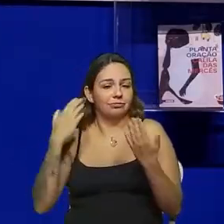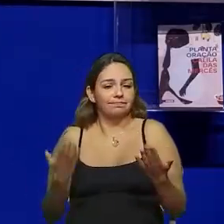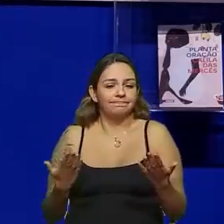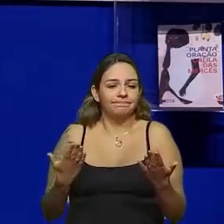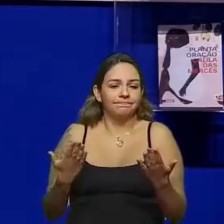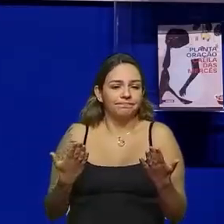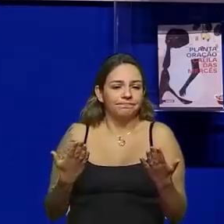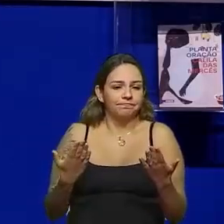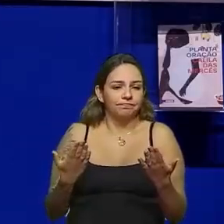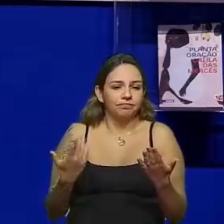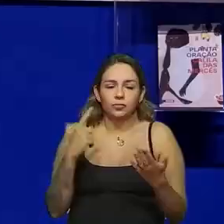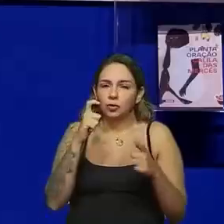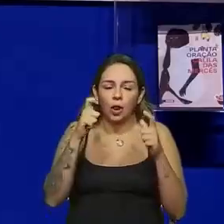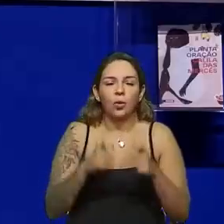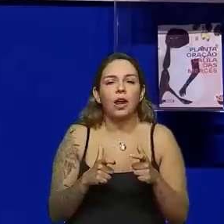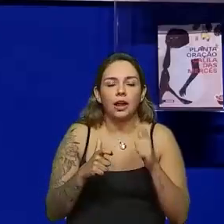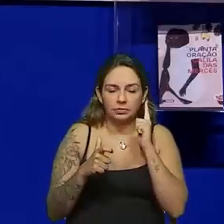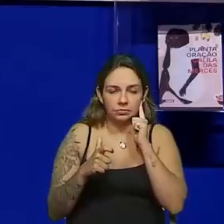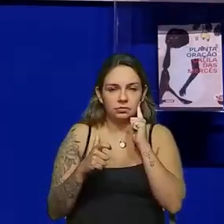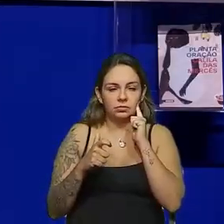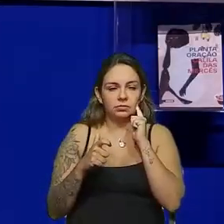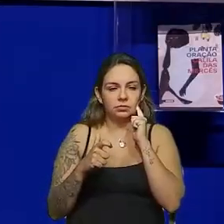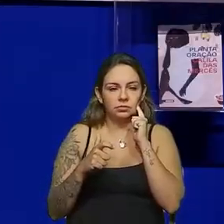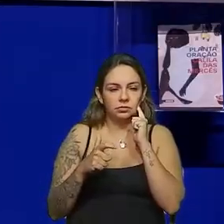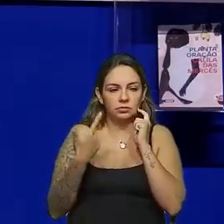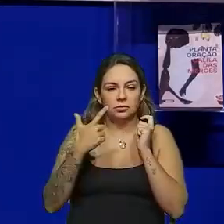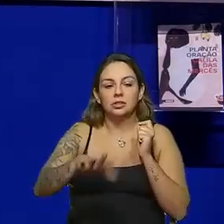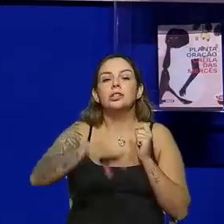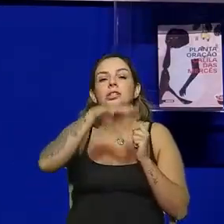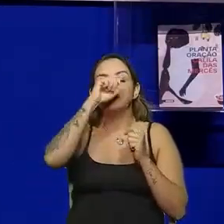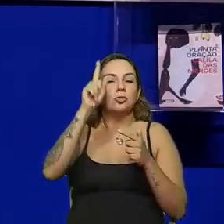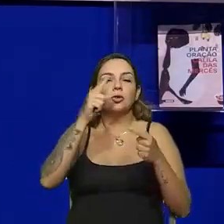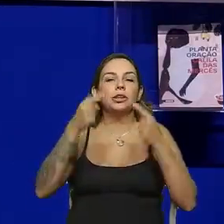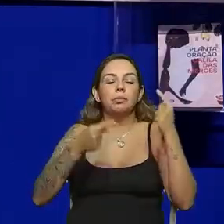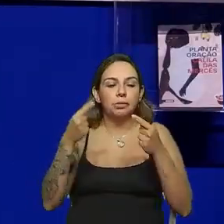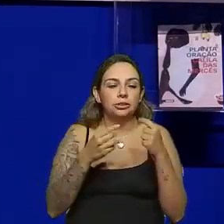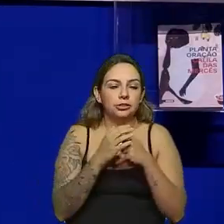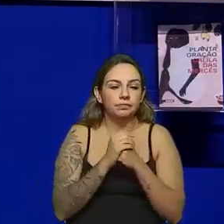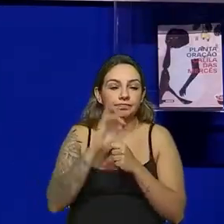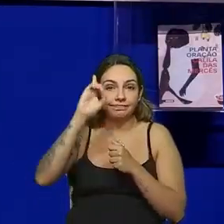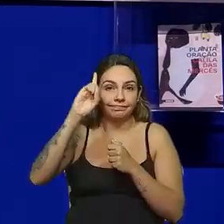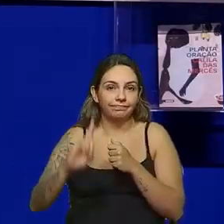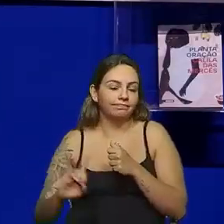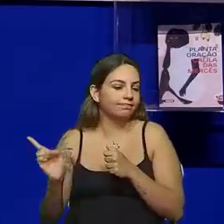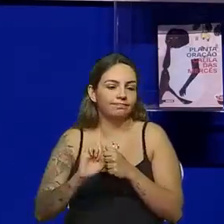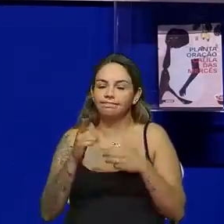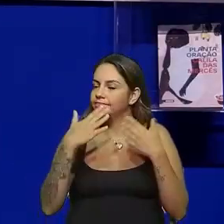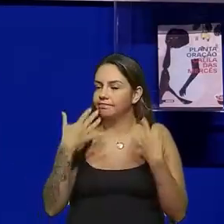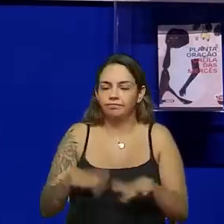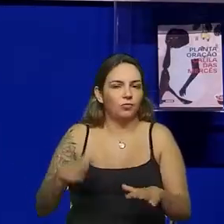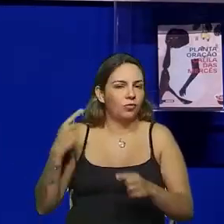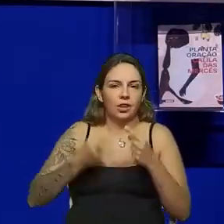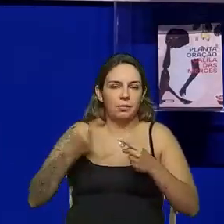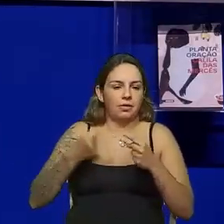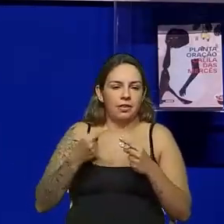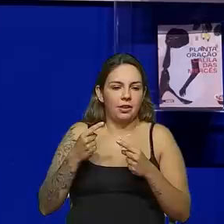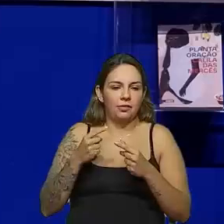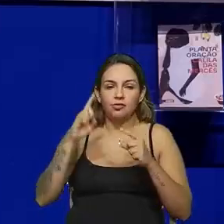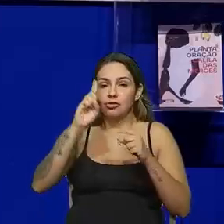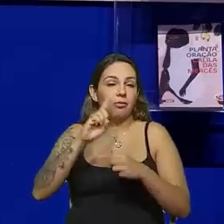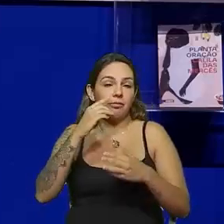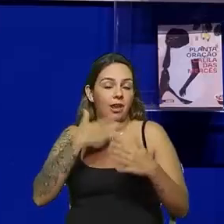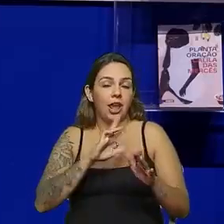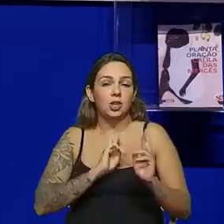muito sem espaço, sem oxigênio para ser debatida, e o direito não quer debater. E o